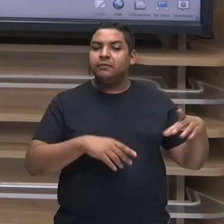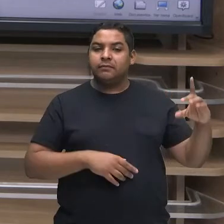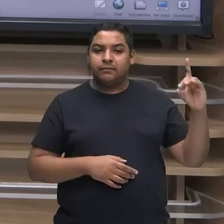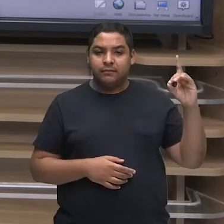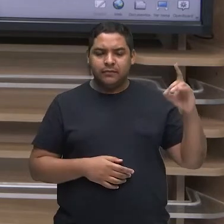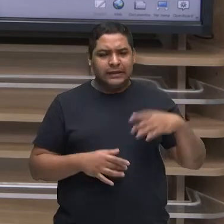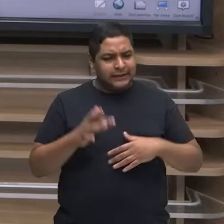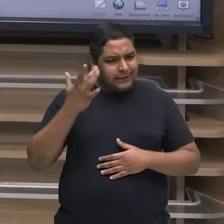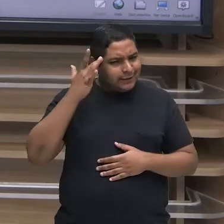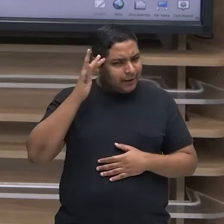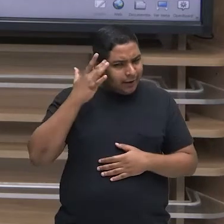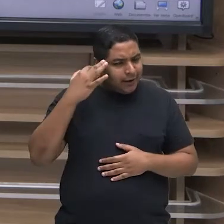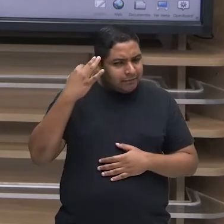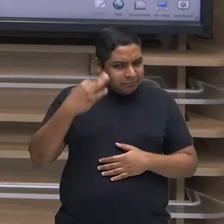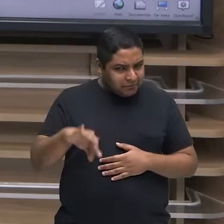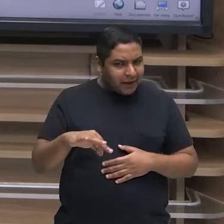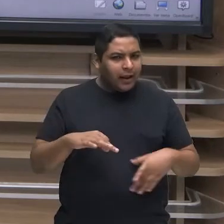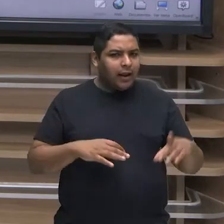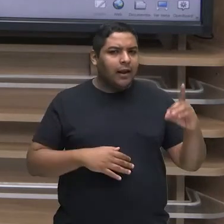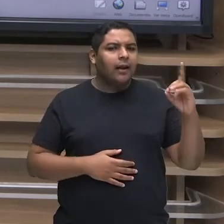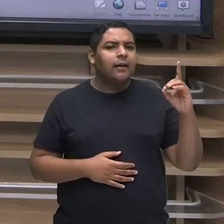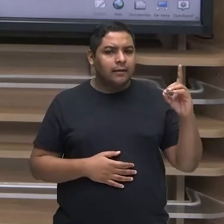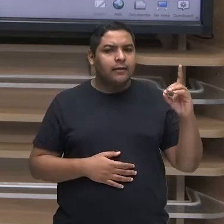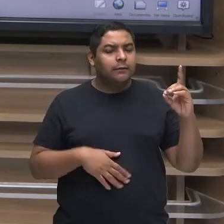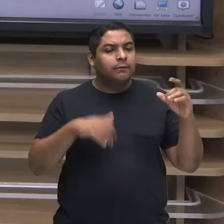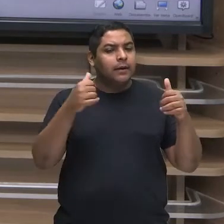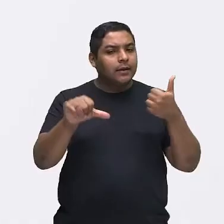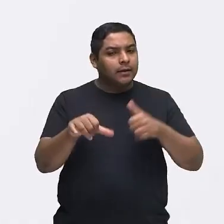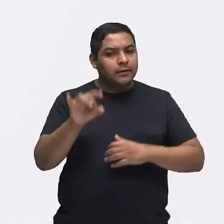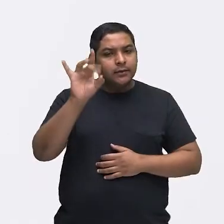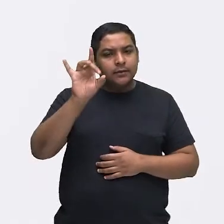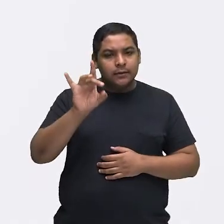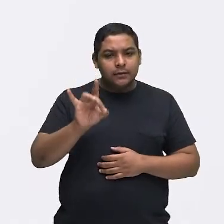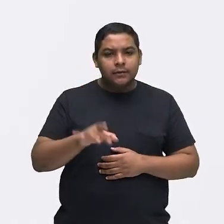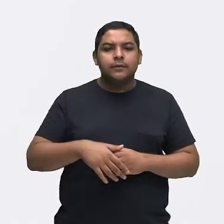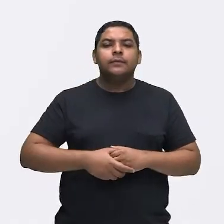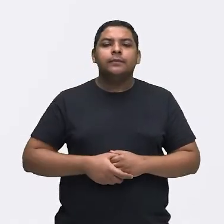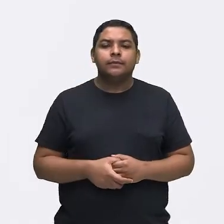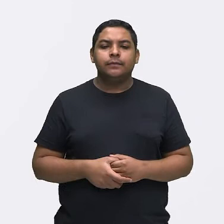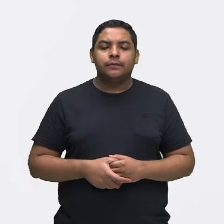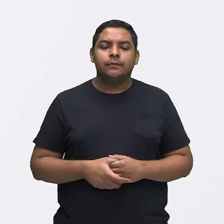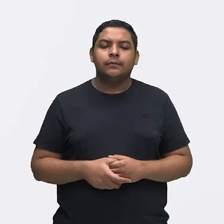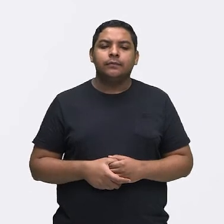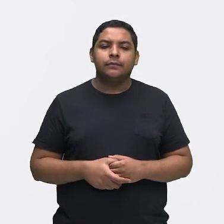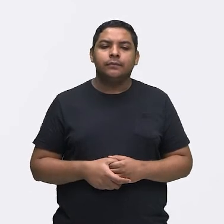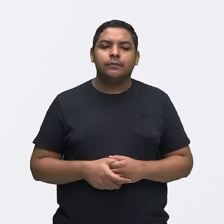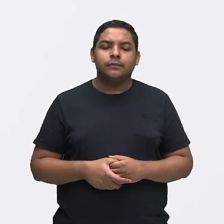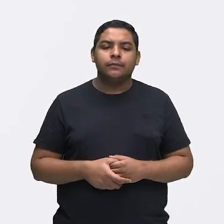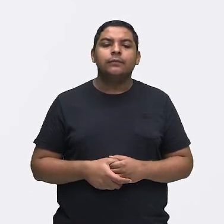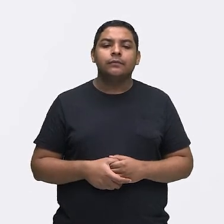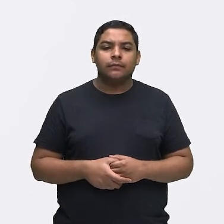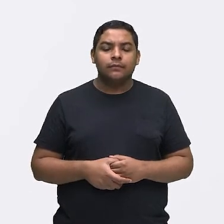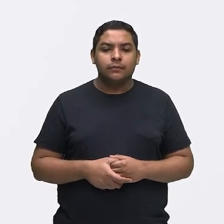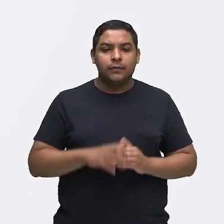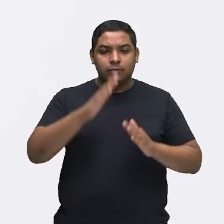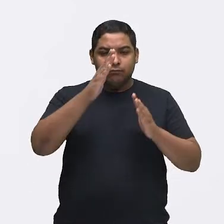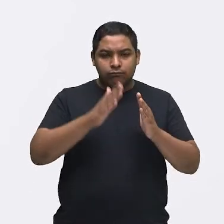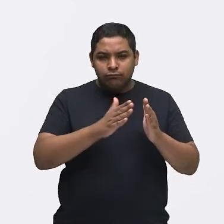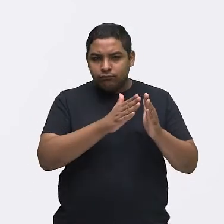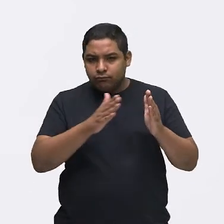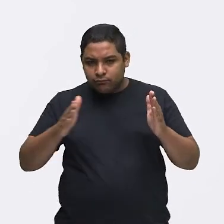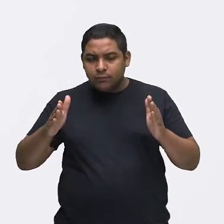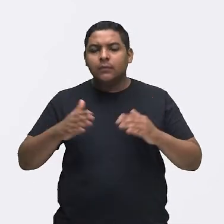Mas será se é mesmo a letra D? Então, vamos analisar cada uma das alternativas? Então, quanto à direção,